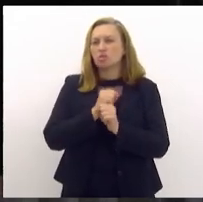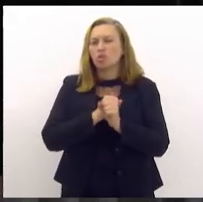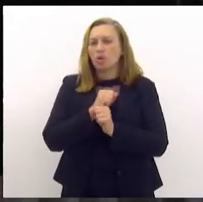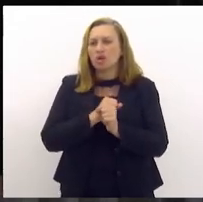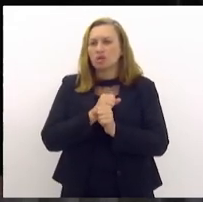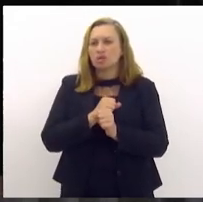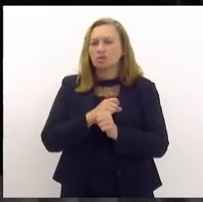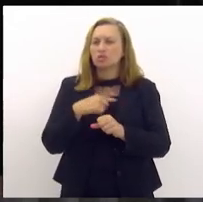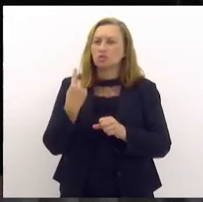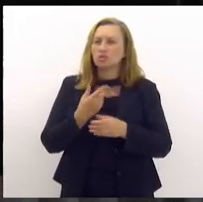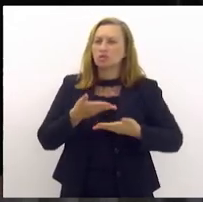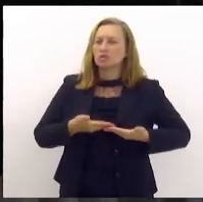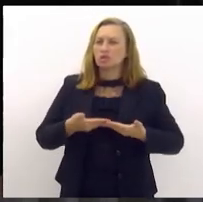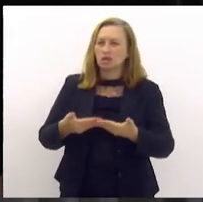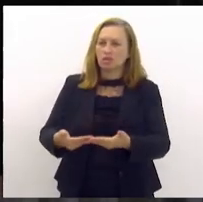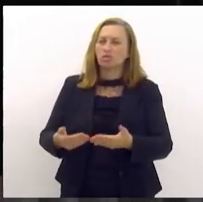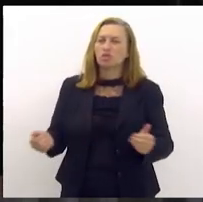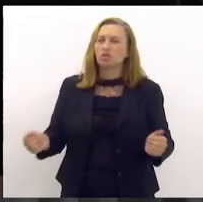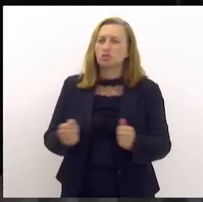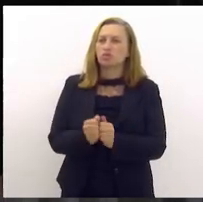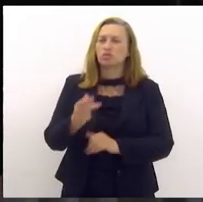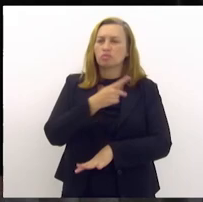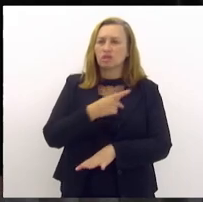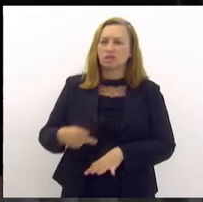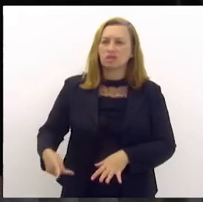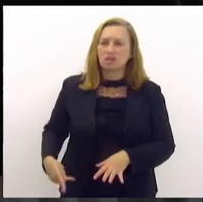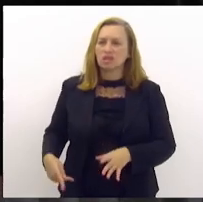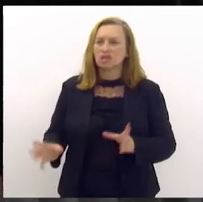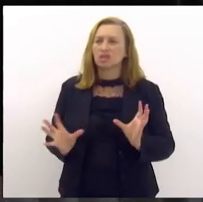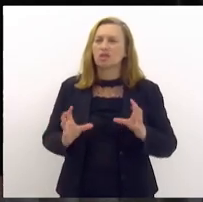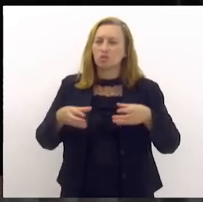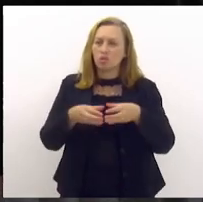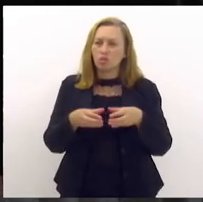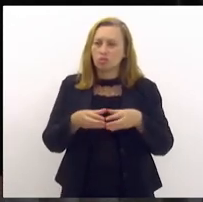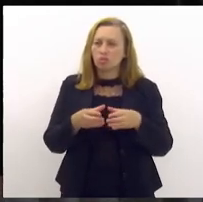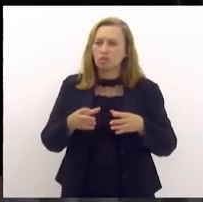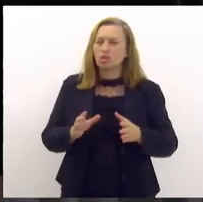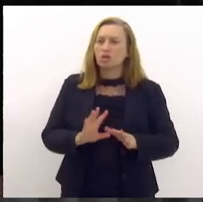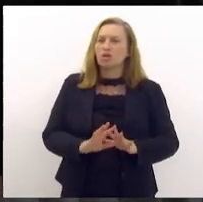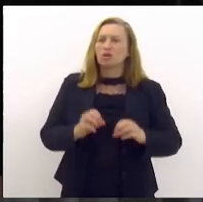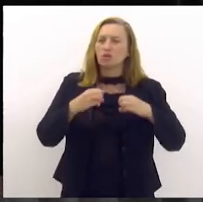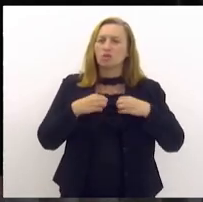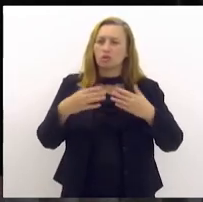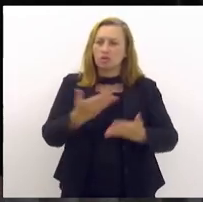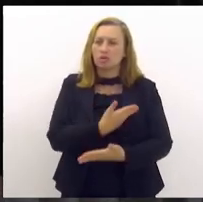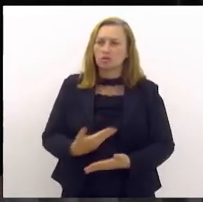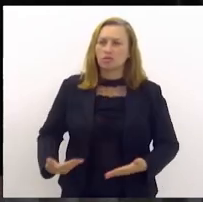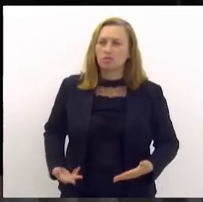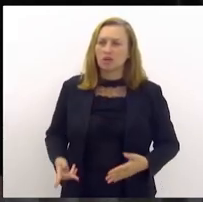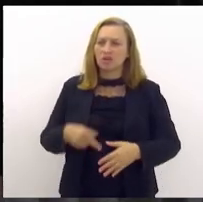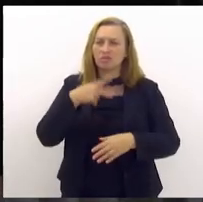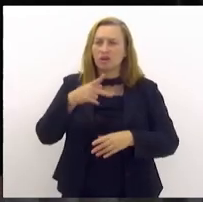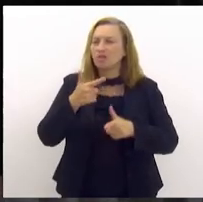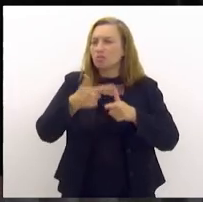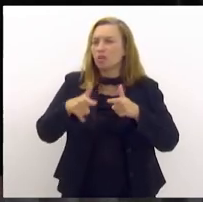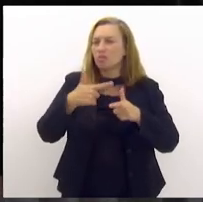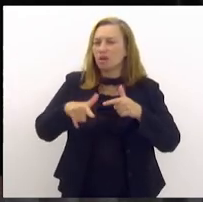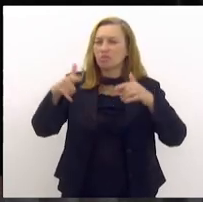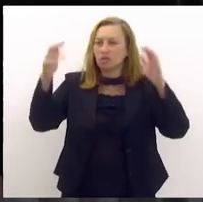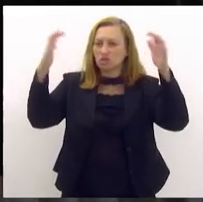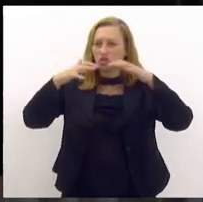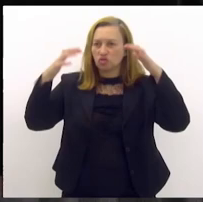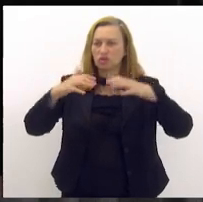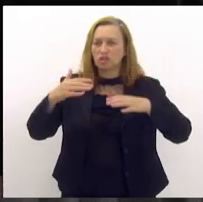que estaremos encaminhando, junto ao presidente da comissão, uma audiência pública para tratar de alagamentos e enchentes na cidade de São